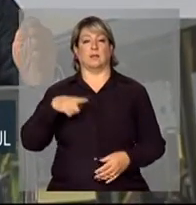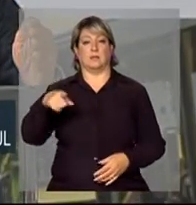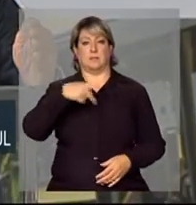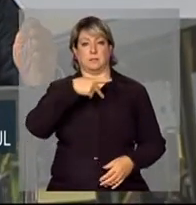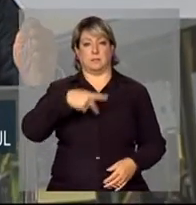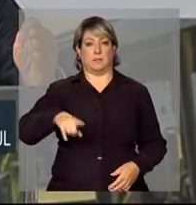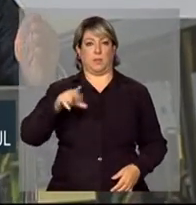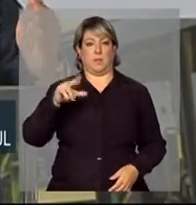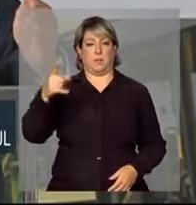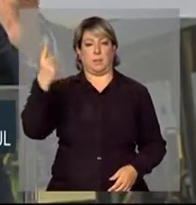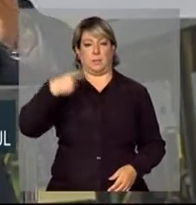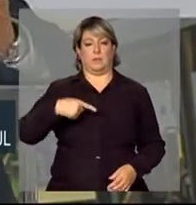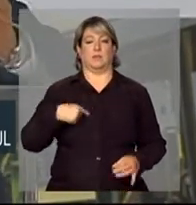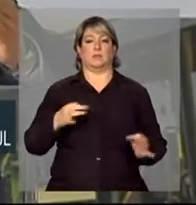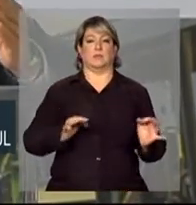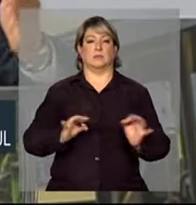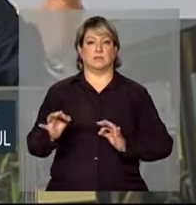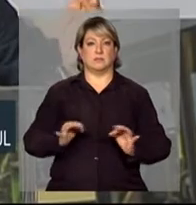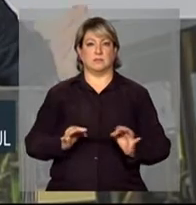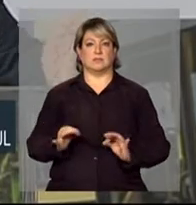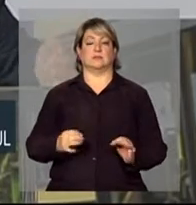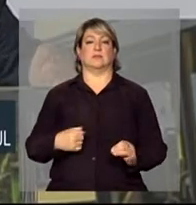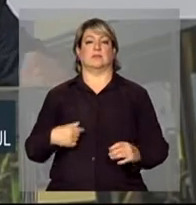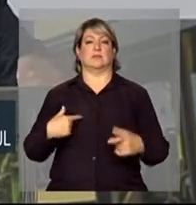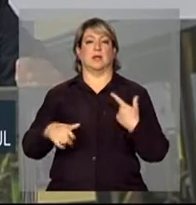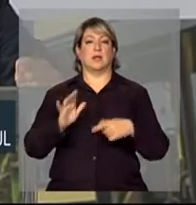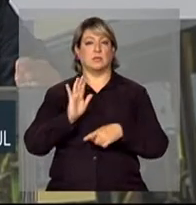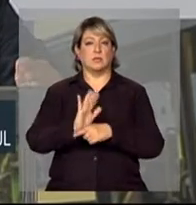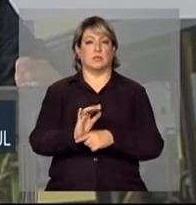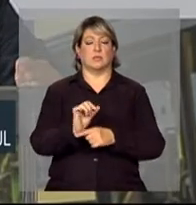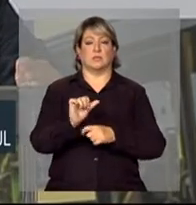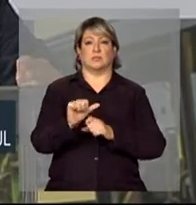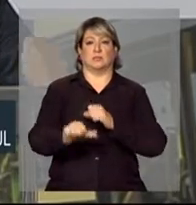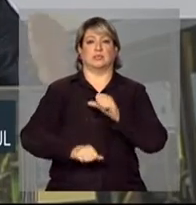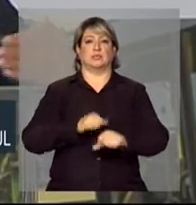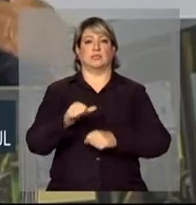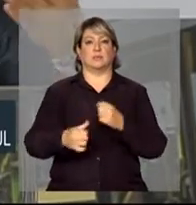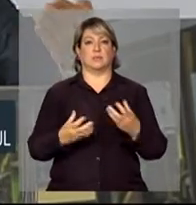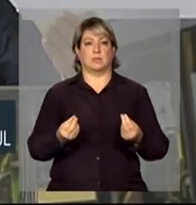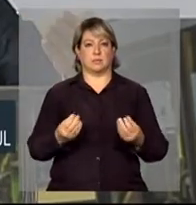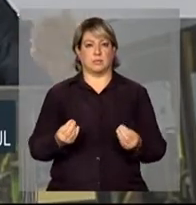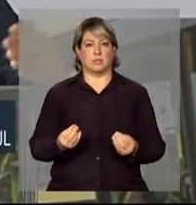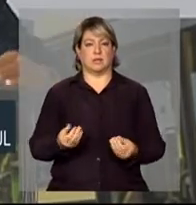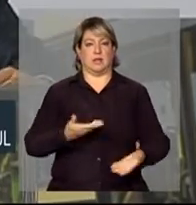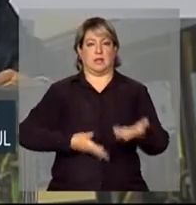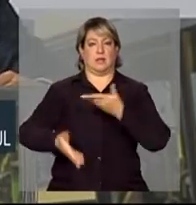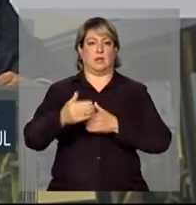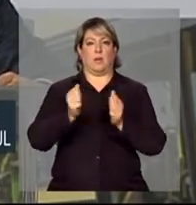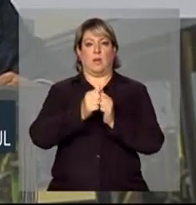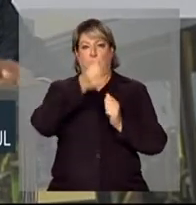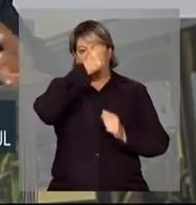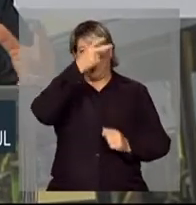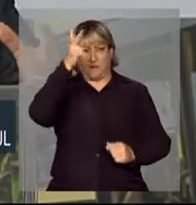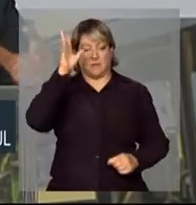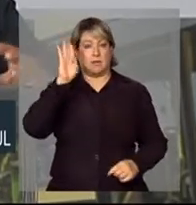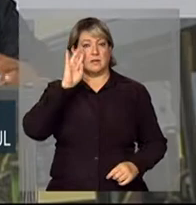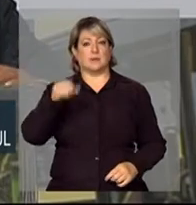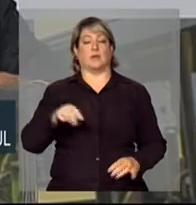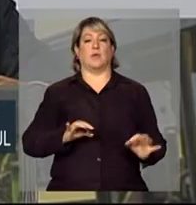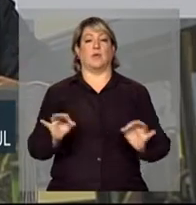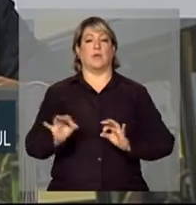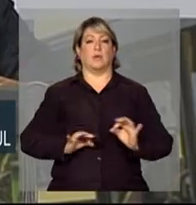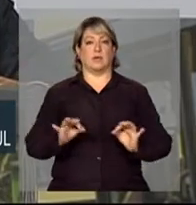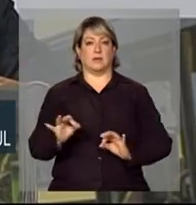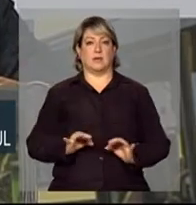presidente, ajudei a impulsionar uma grande mudança na relação com os prefeitos, inclusive